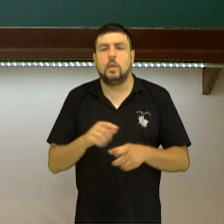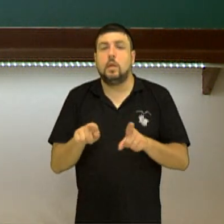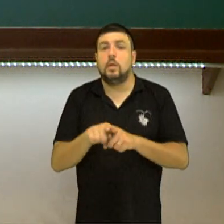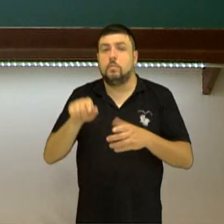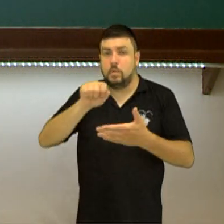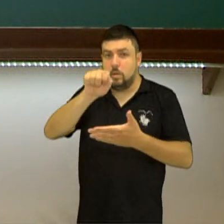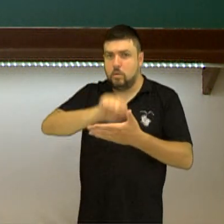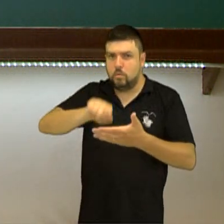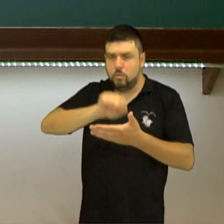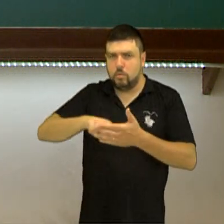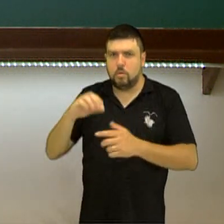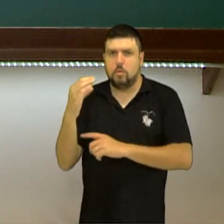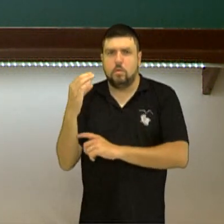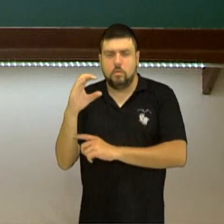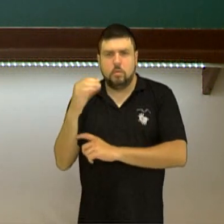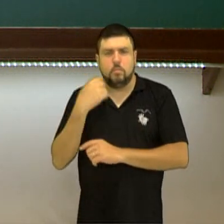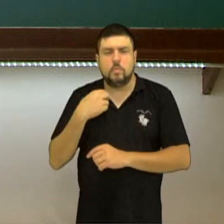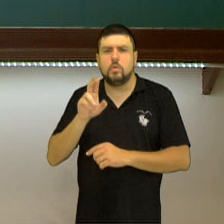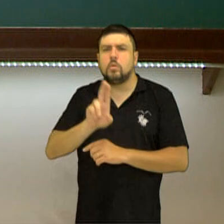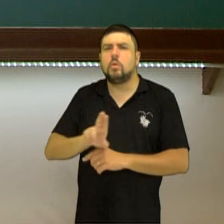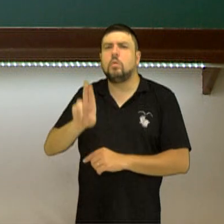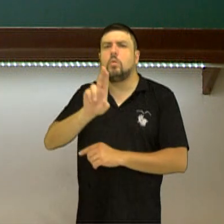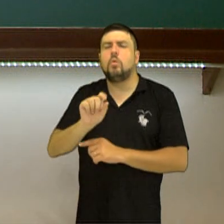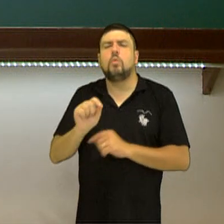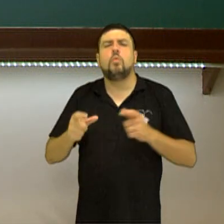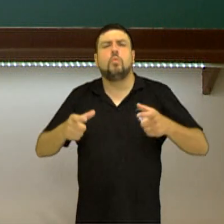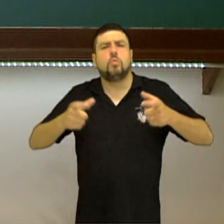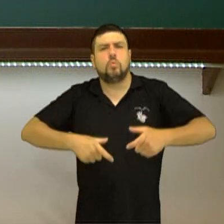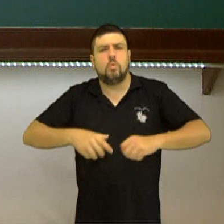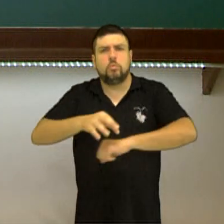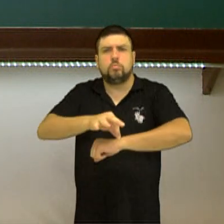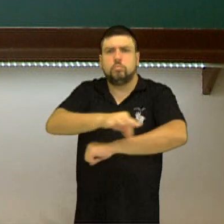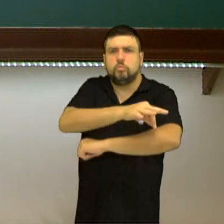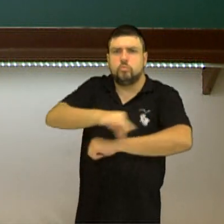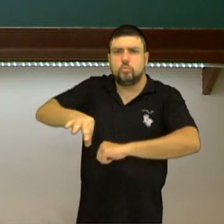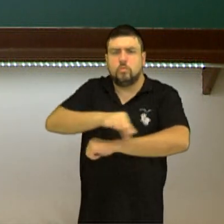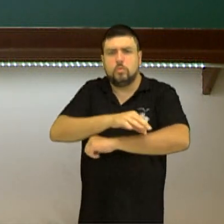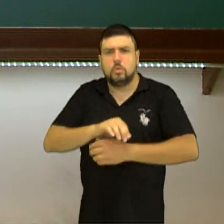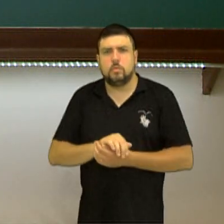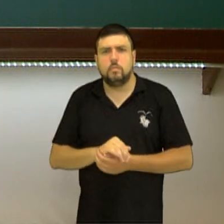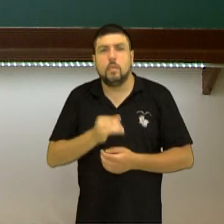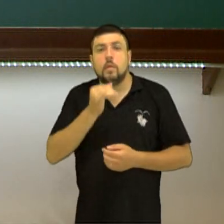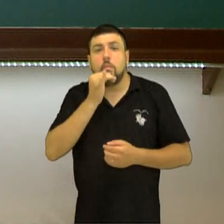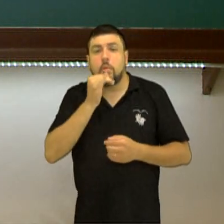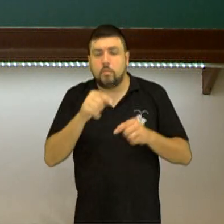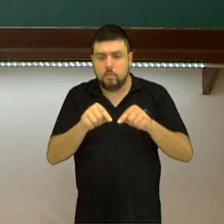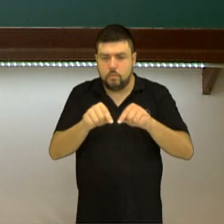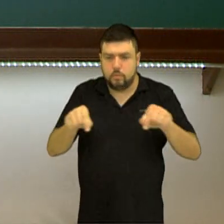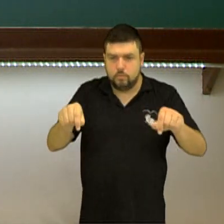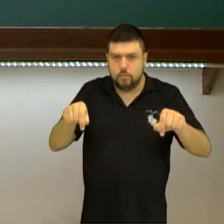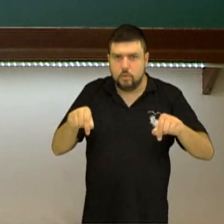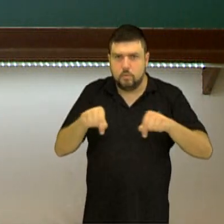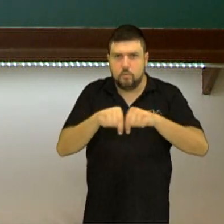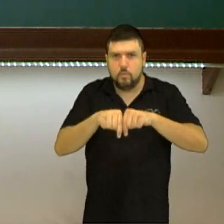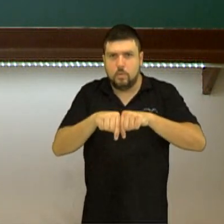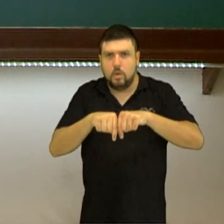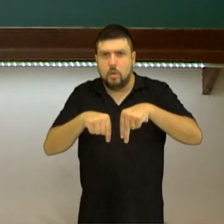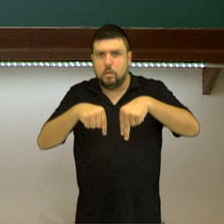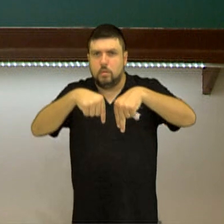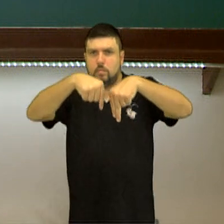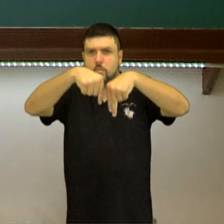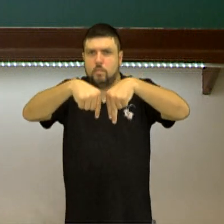Inmetro, que faz o controle de qualidade dos produtos que são vendidos para nós aí no mercado, por aí,